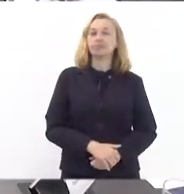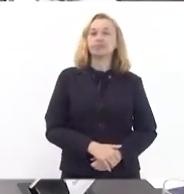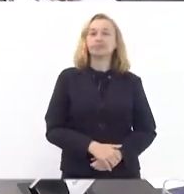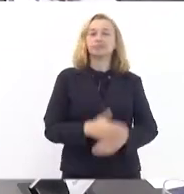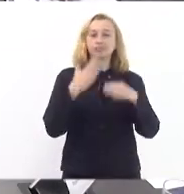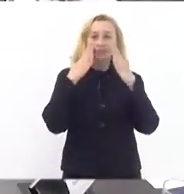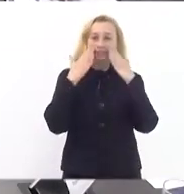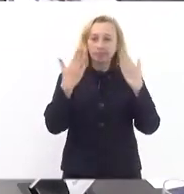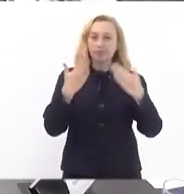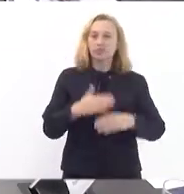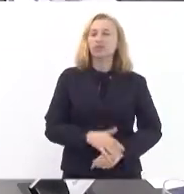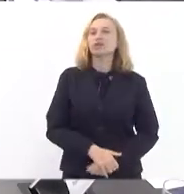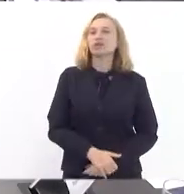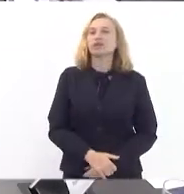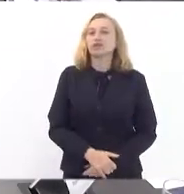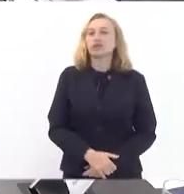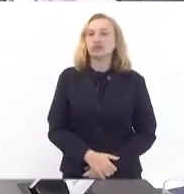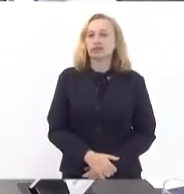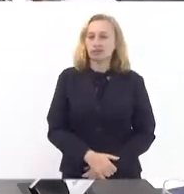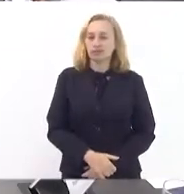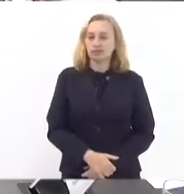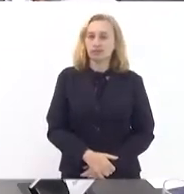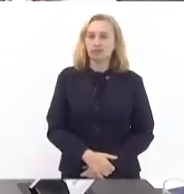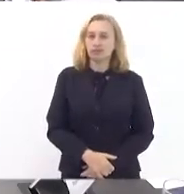apresentação pode iniciar um